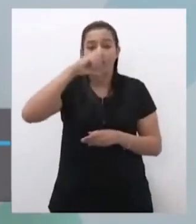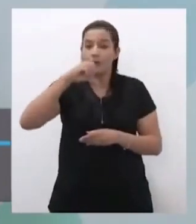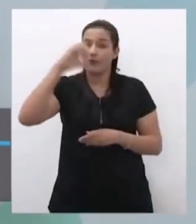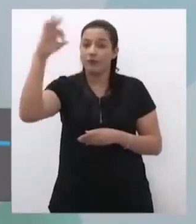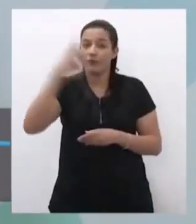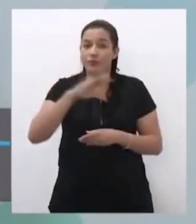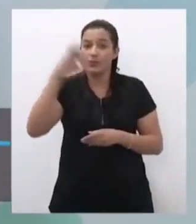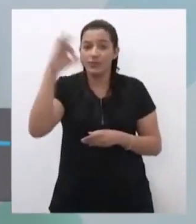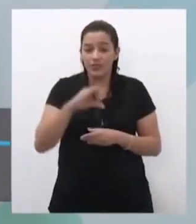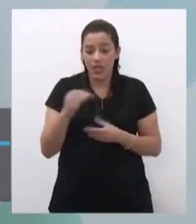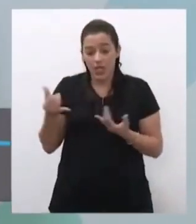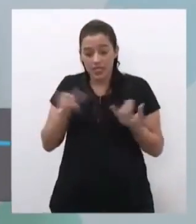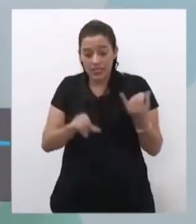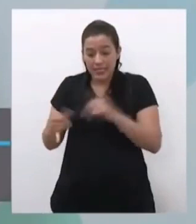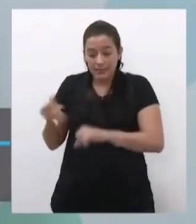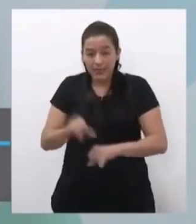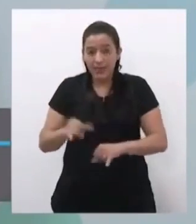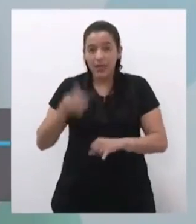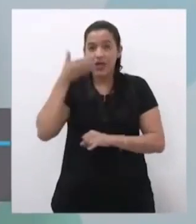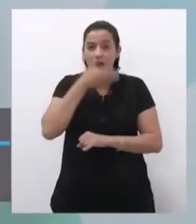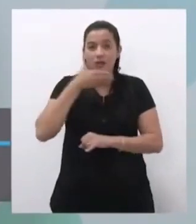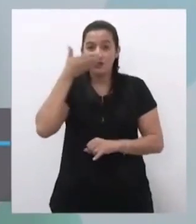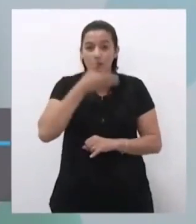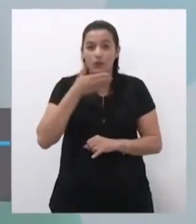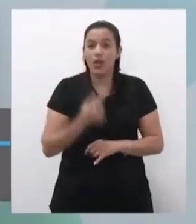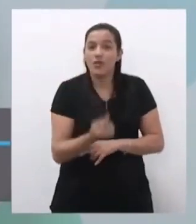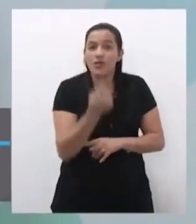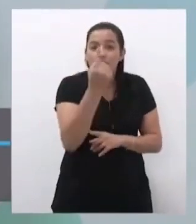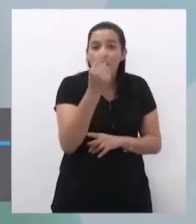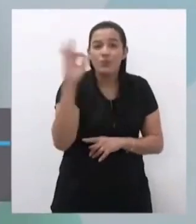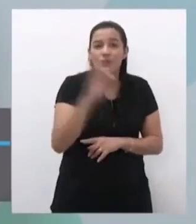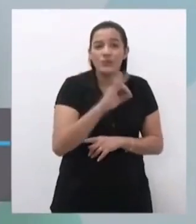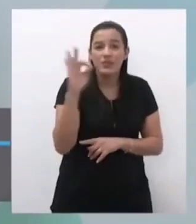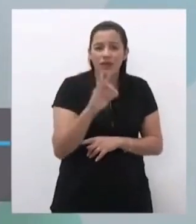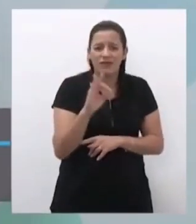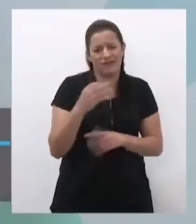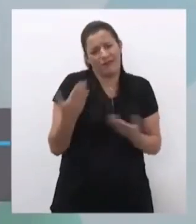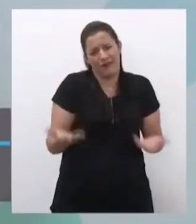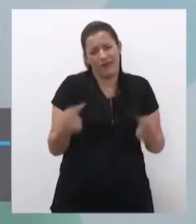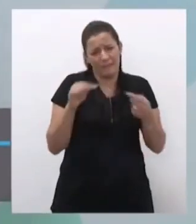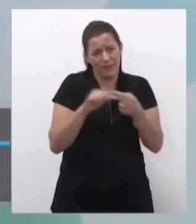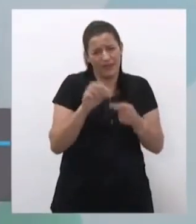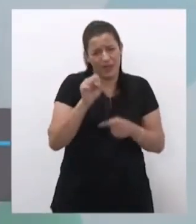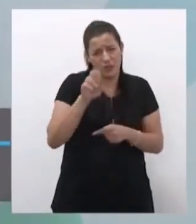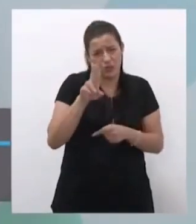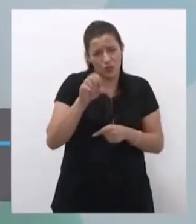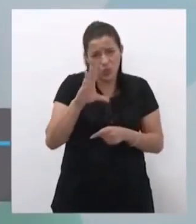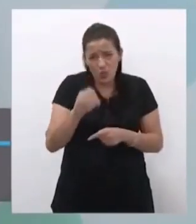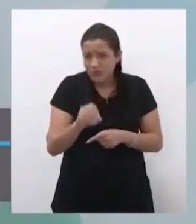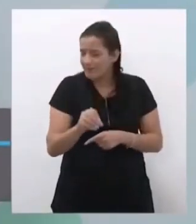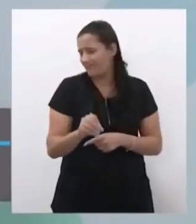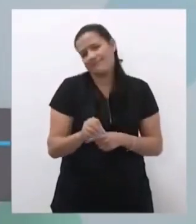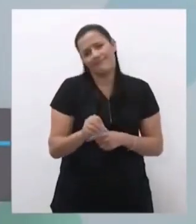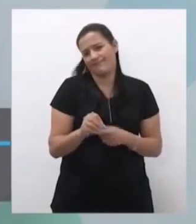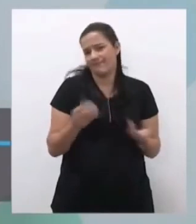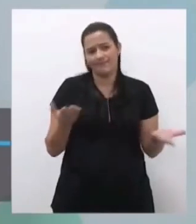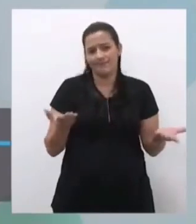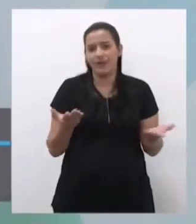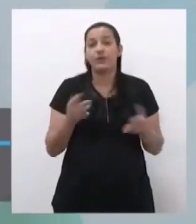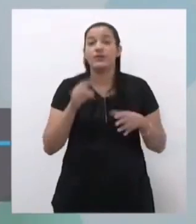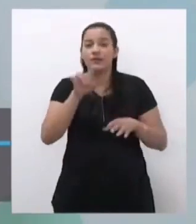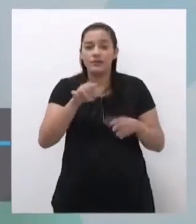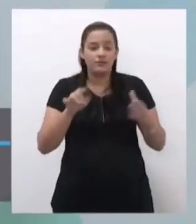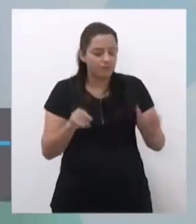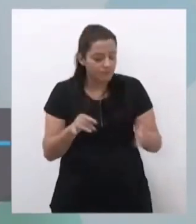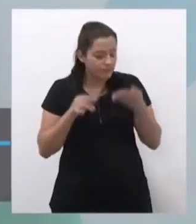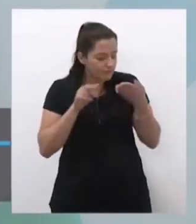99% de química e açúcar, 1% de polpa. Então, não é um suco em pó, concorda? Então, observem muito os rótulos dos alimentos e tenham